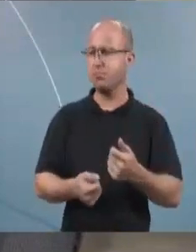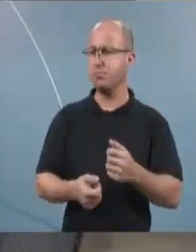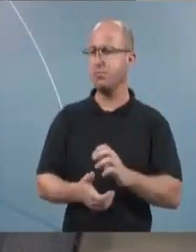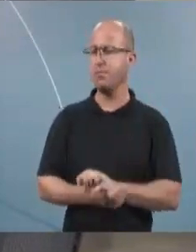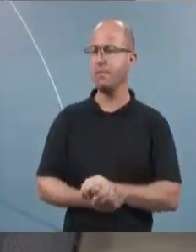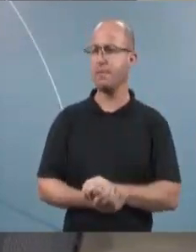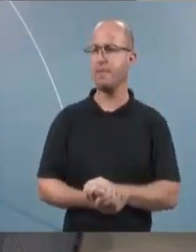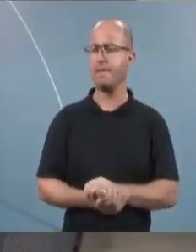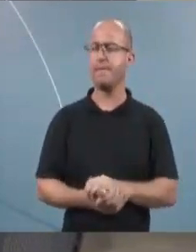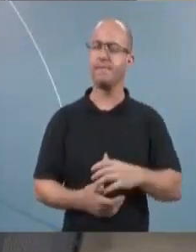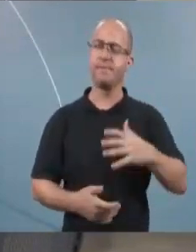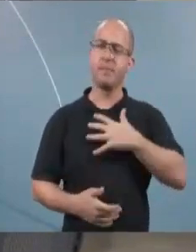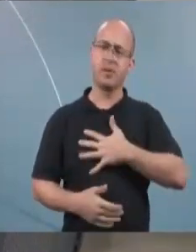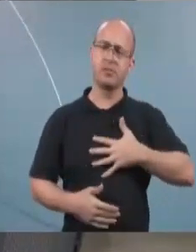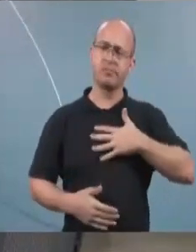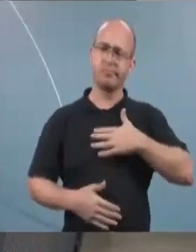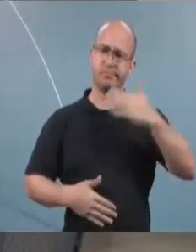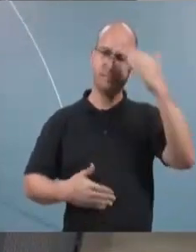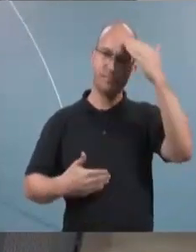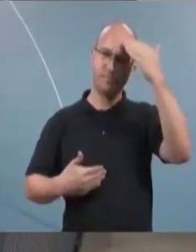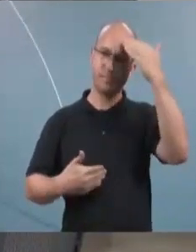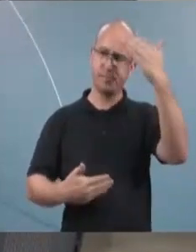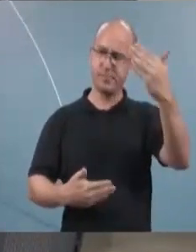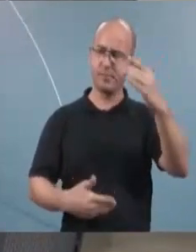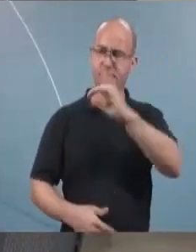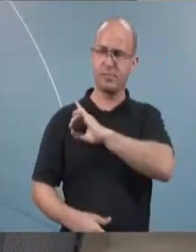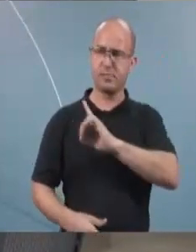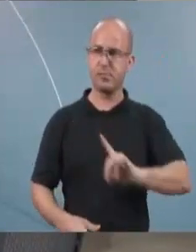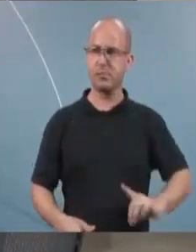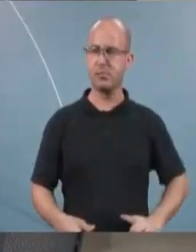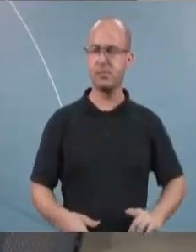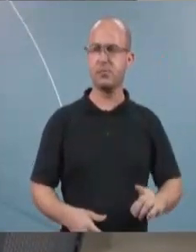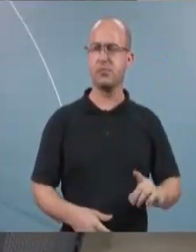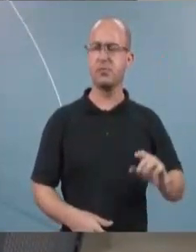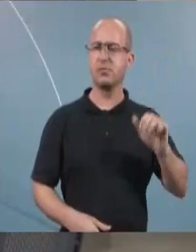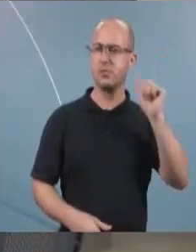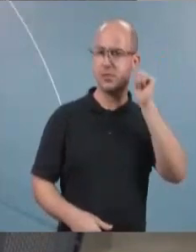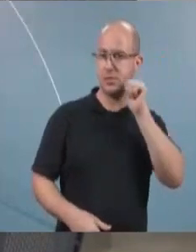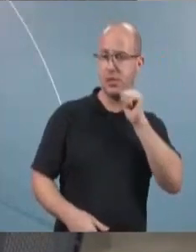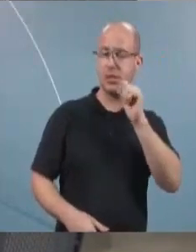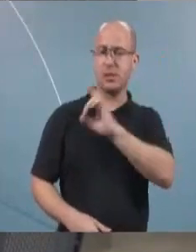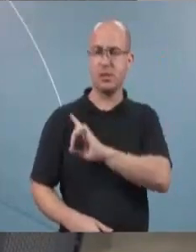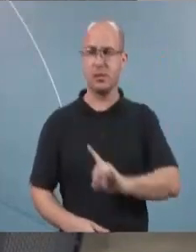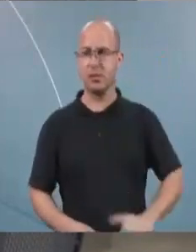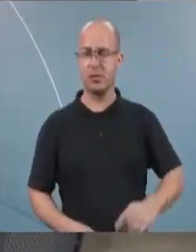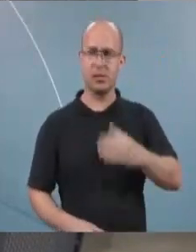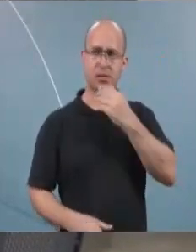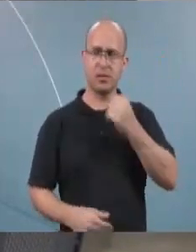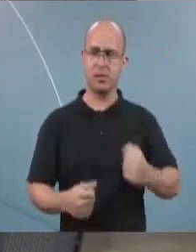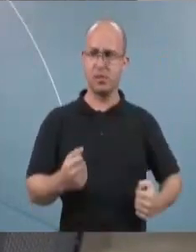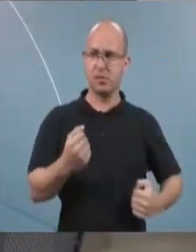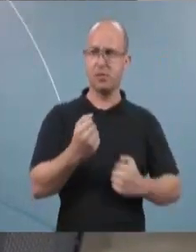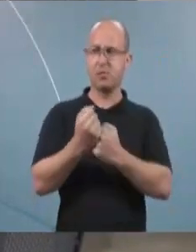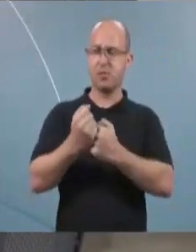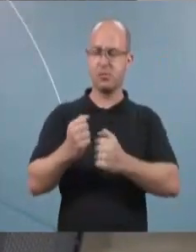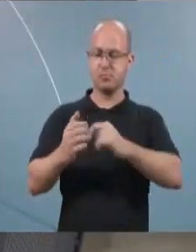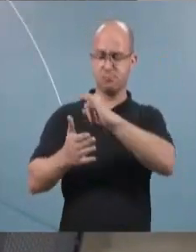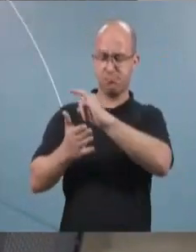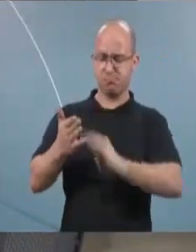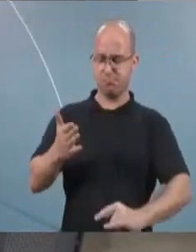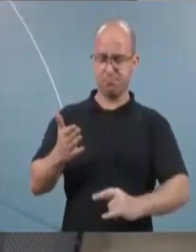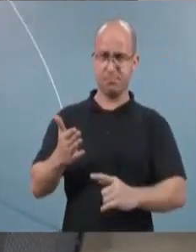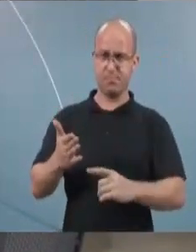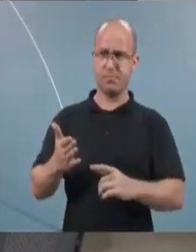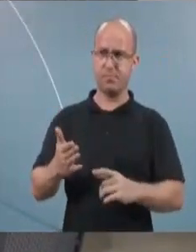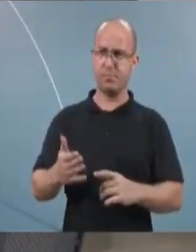aqui agradecer aos deputados e às deputadas que apoiaram o nosso requerimento